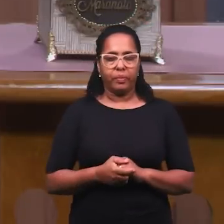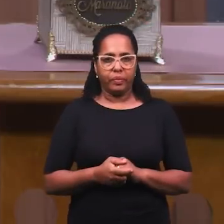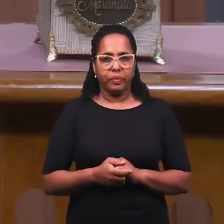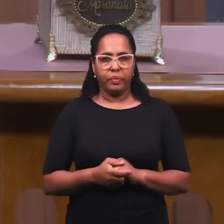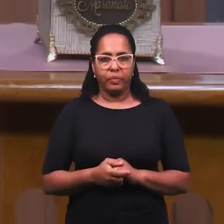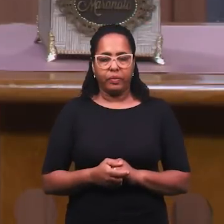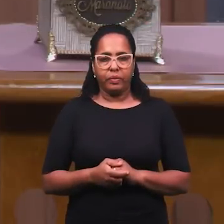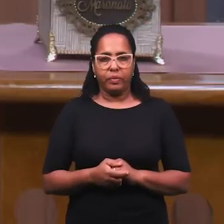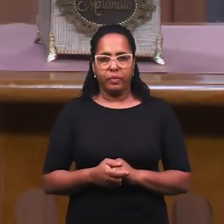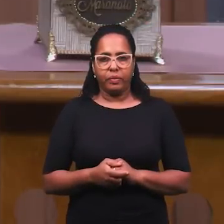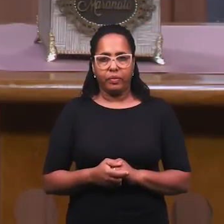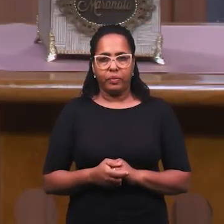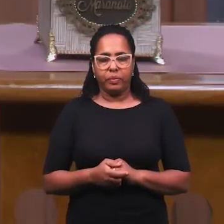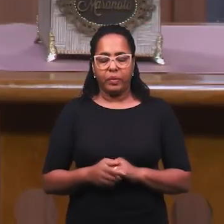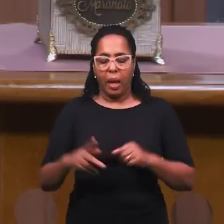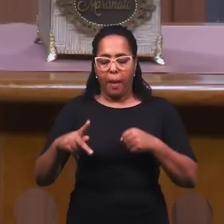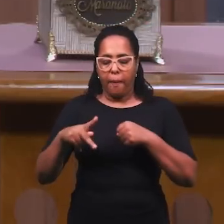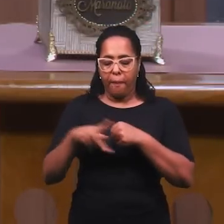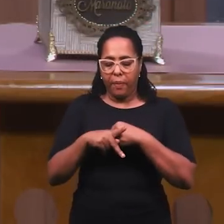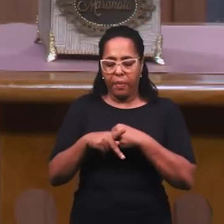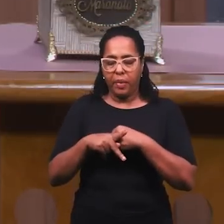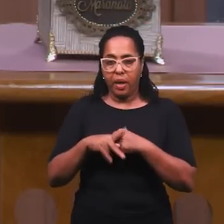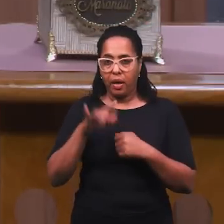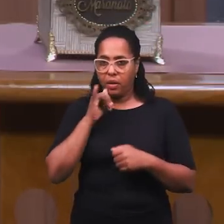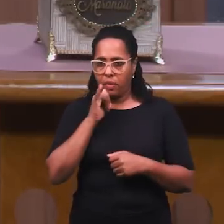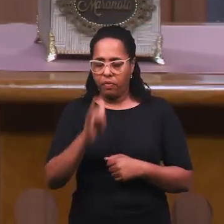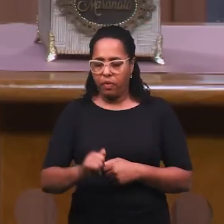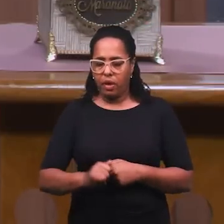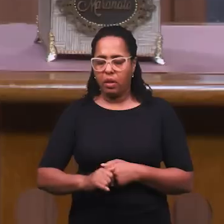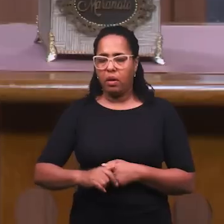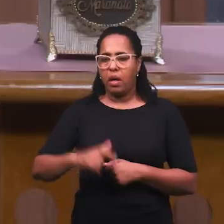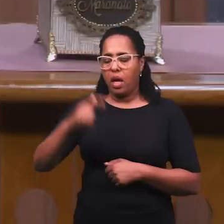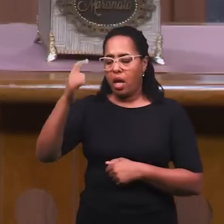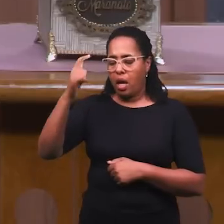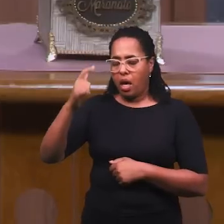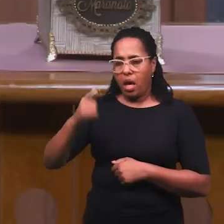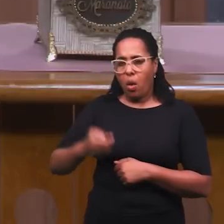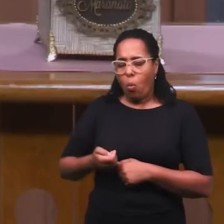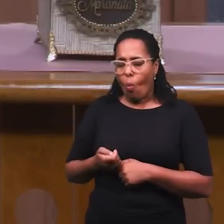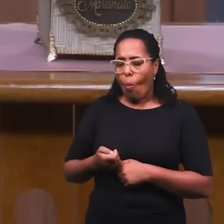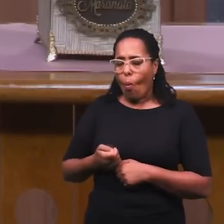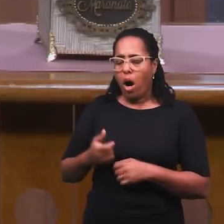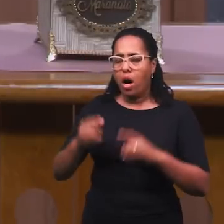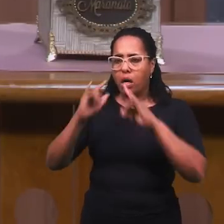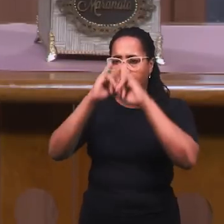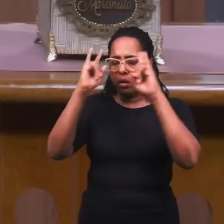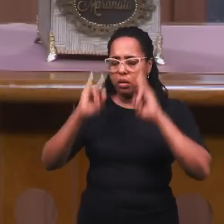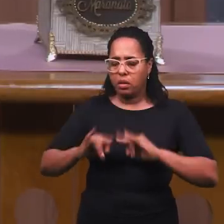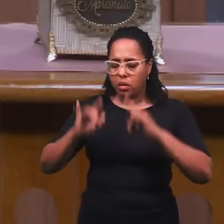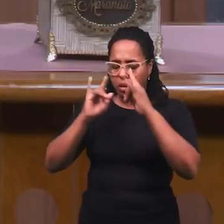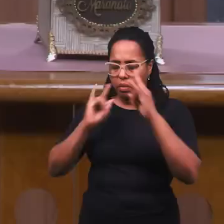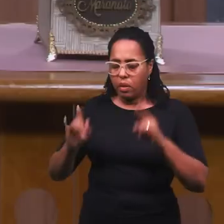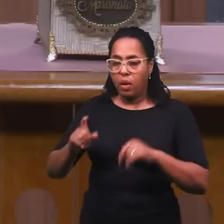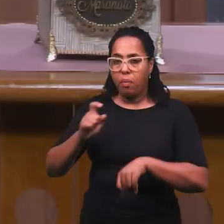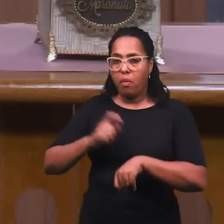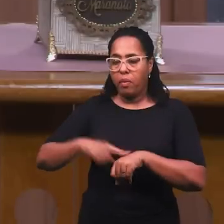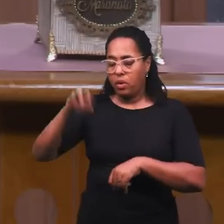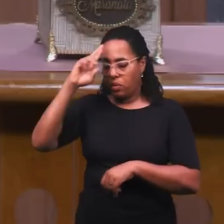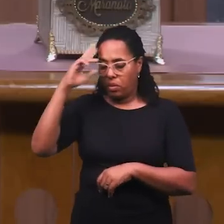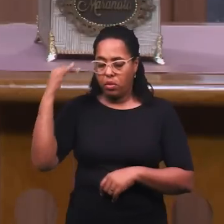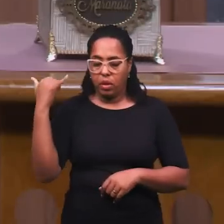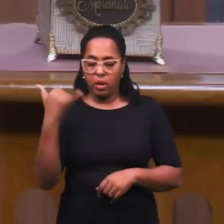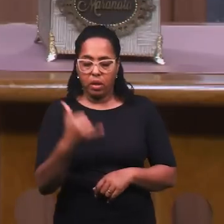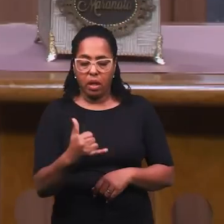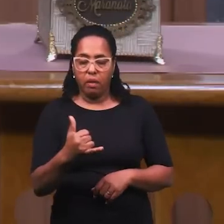templo do Espírito Santo. Pedro, ele diz: estou próximo a deixar este meu tabernáculo, quando o Senhor